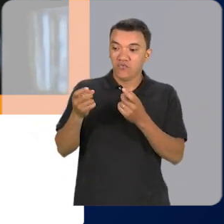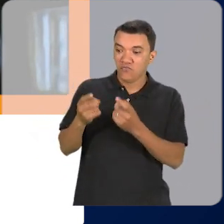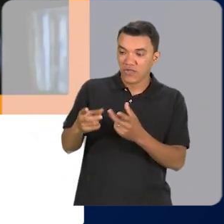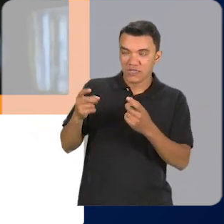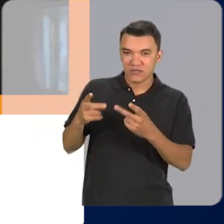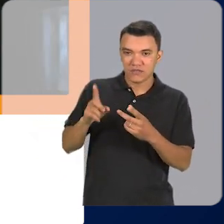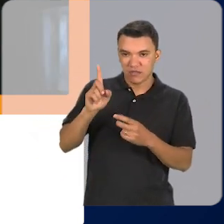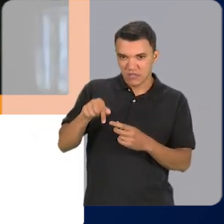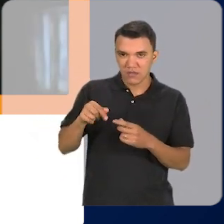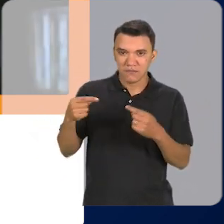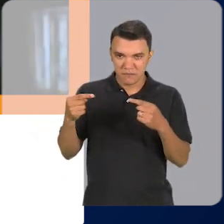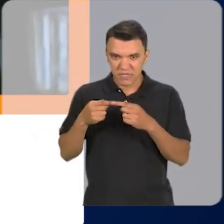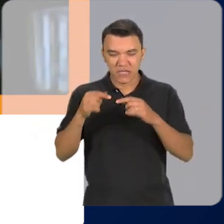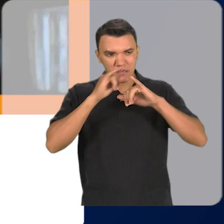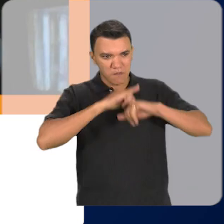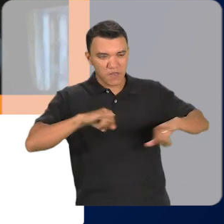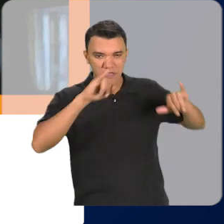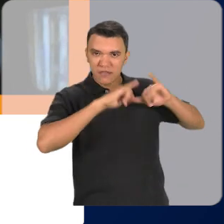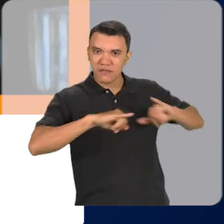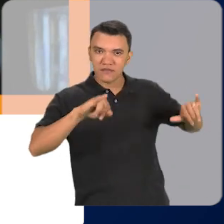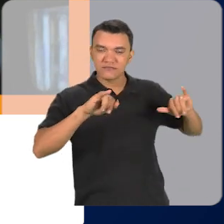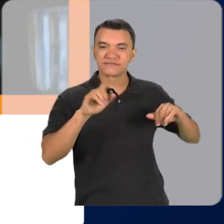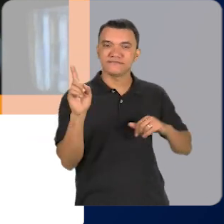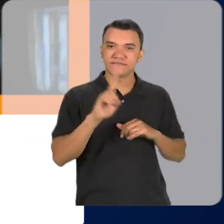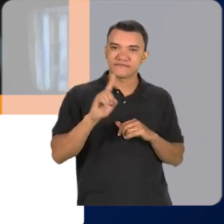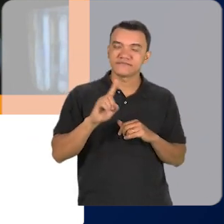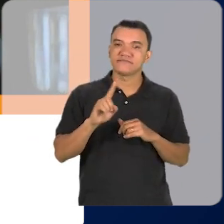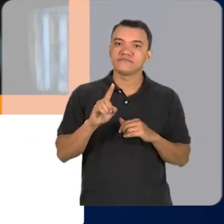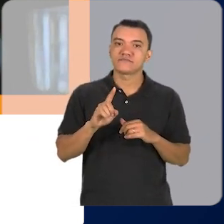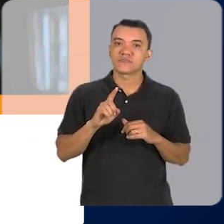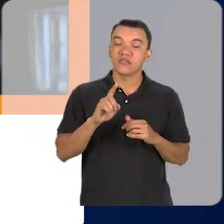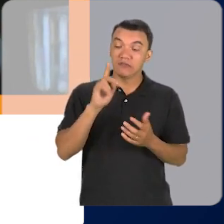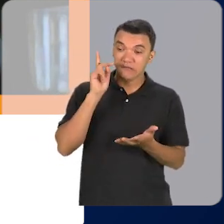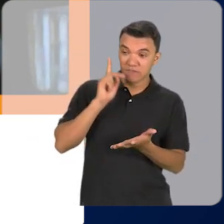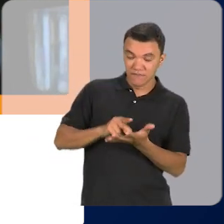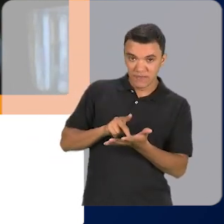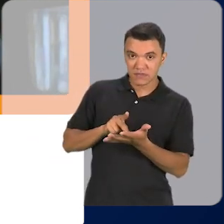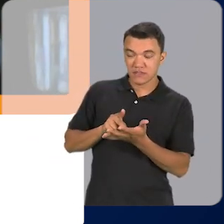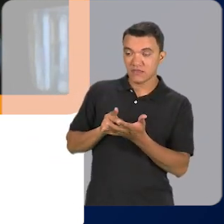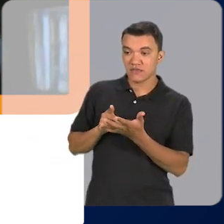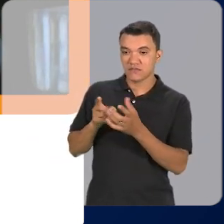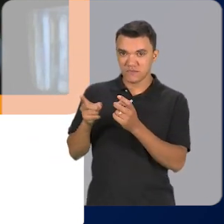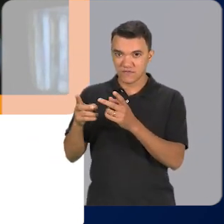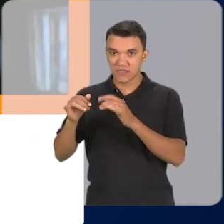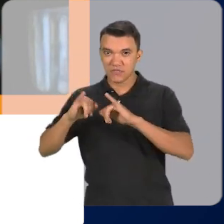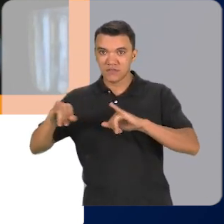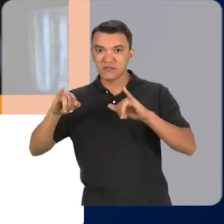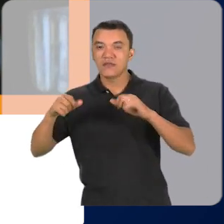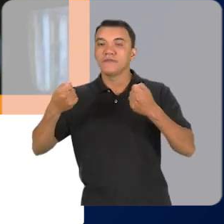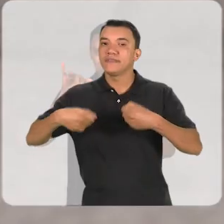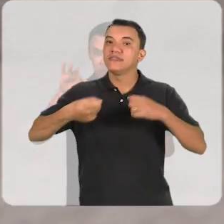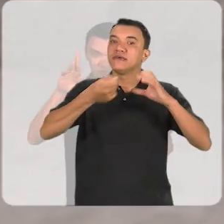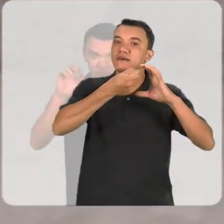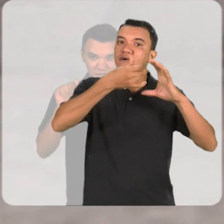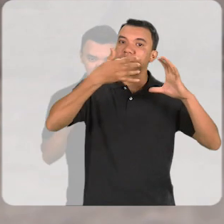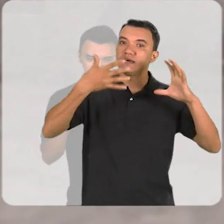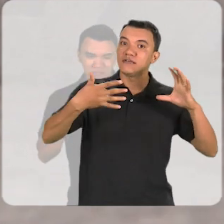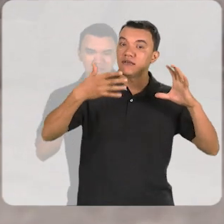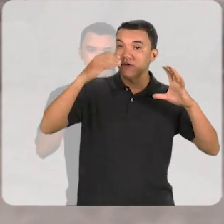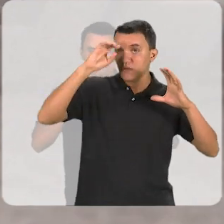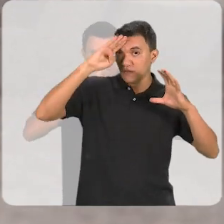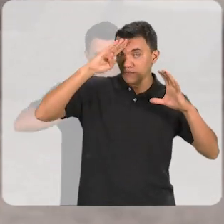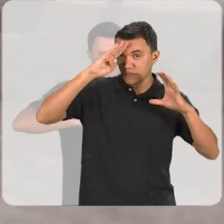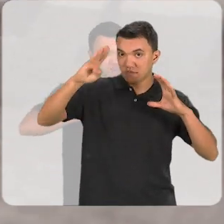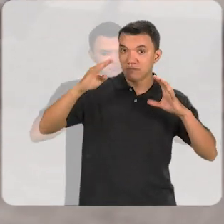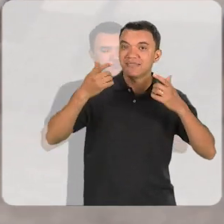coisa que você é um pregoeiro. Né, para que seja realmente considerado realmente um pregoeiro, é necessário que haja essas características, né, principalmente